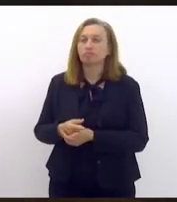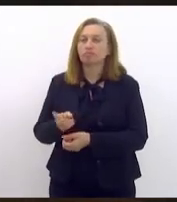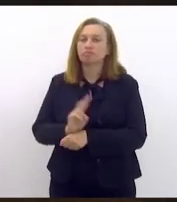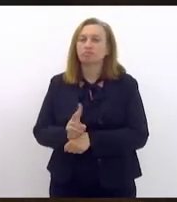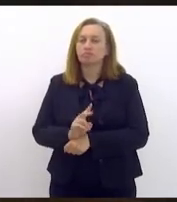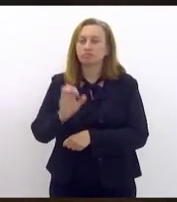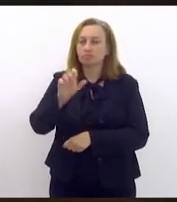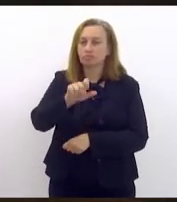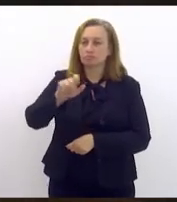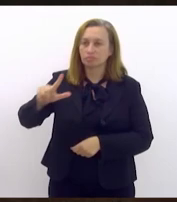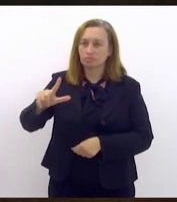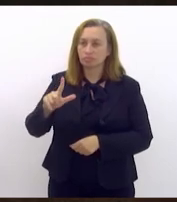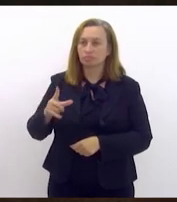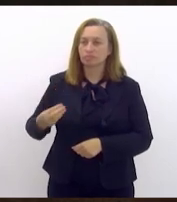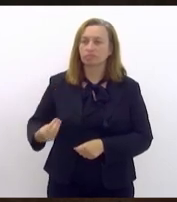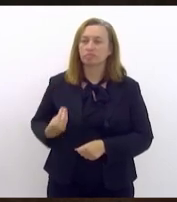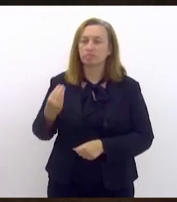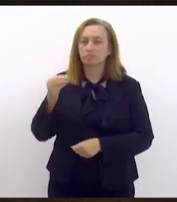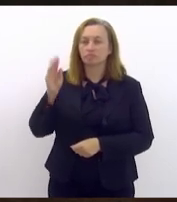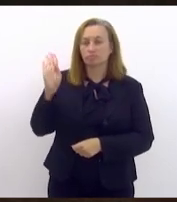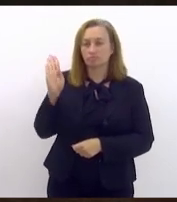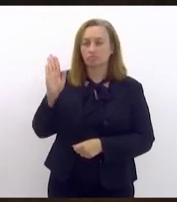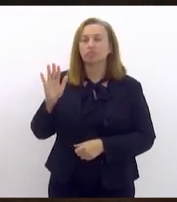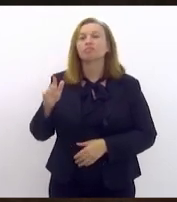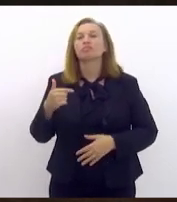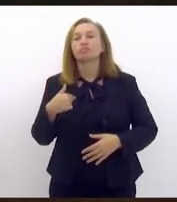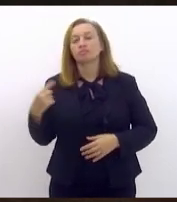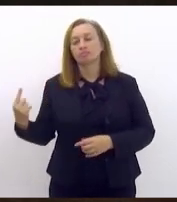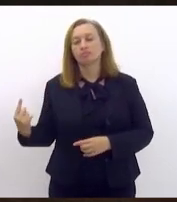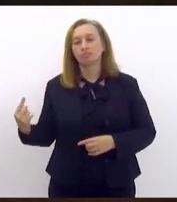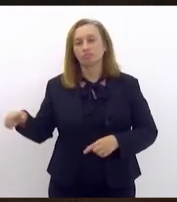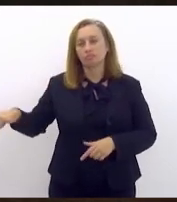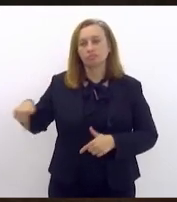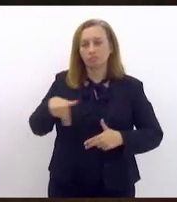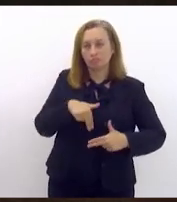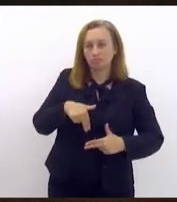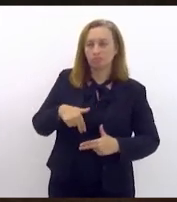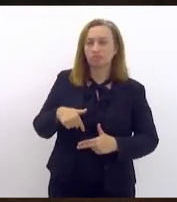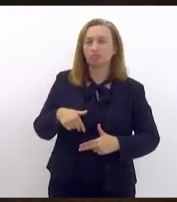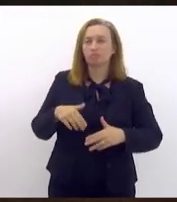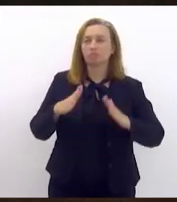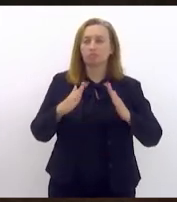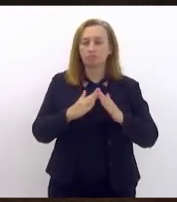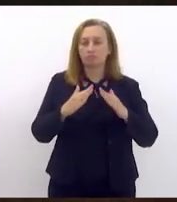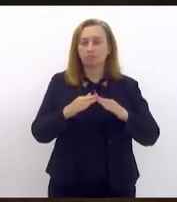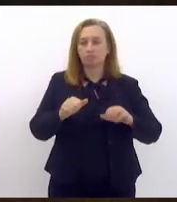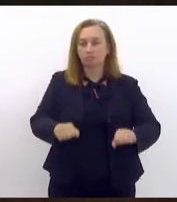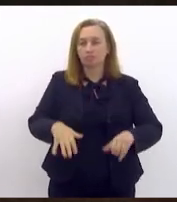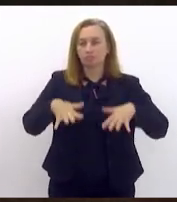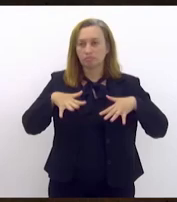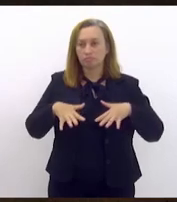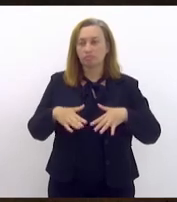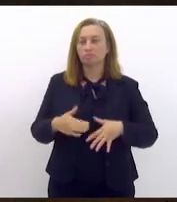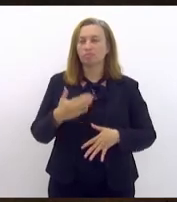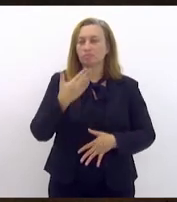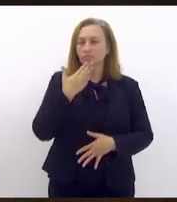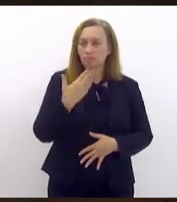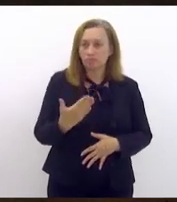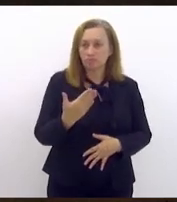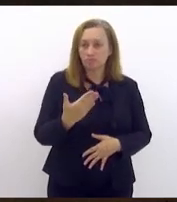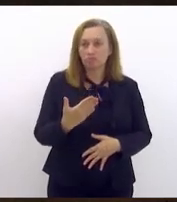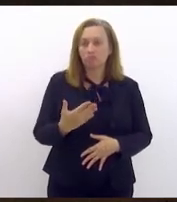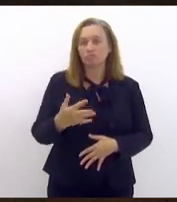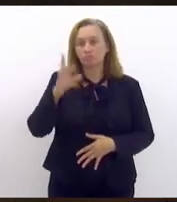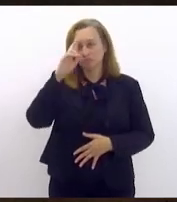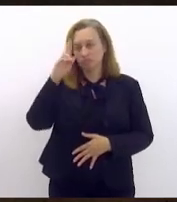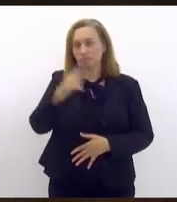civis do programa Segurança Presente. Então, eu venho aqui nessa casa, hoje no plenário, com autorização de Vossa